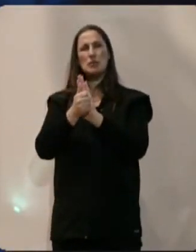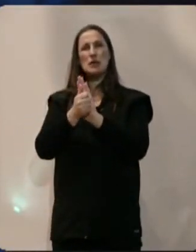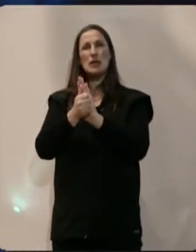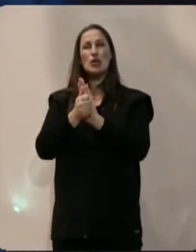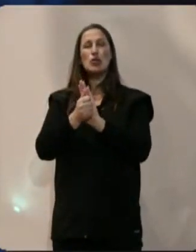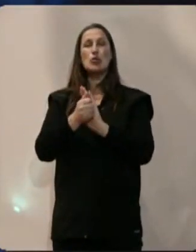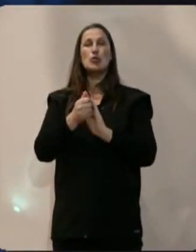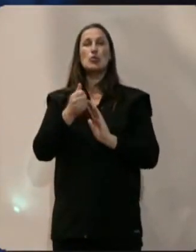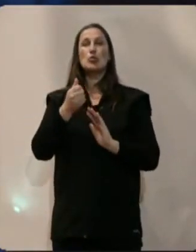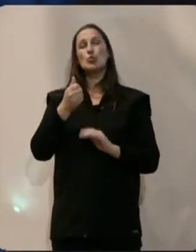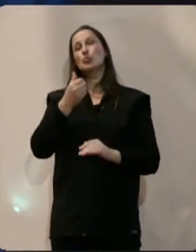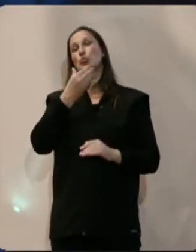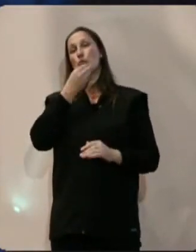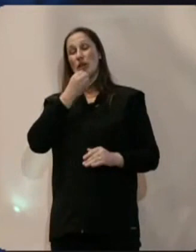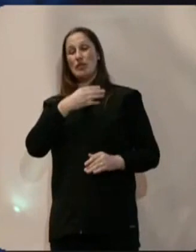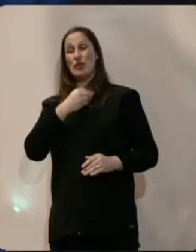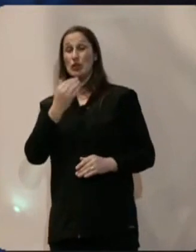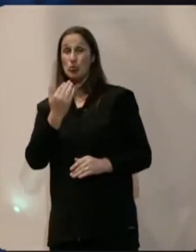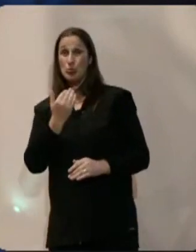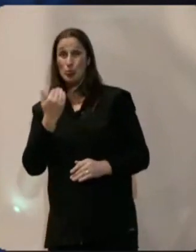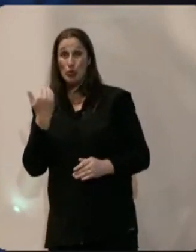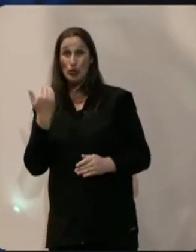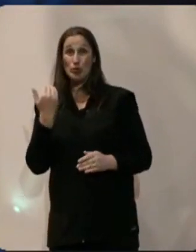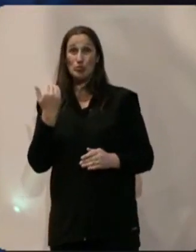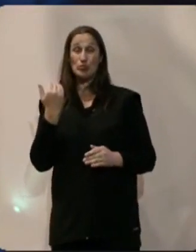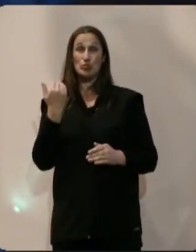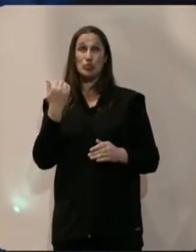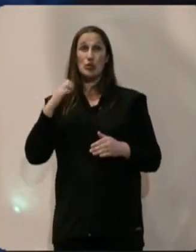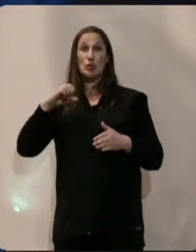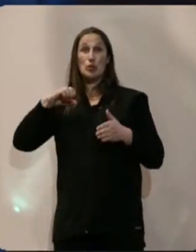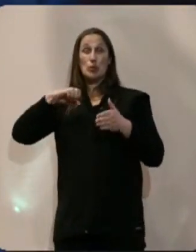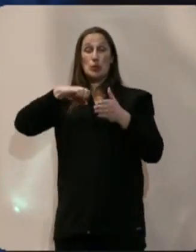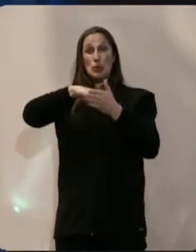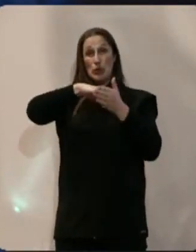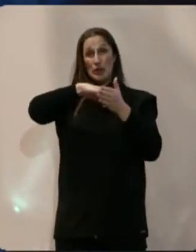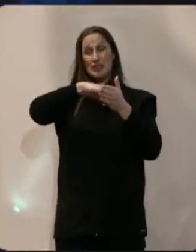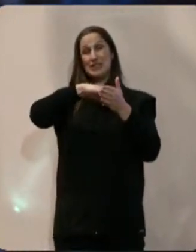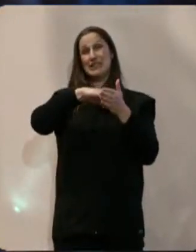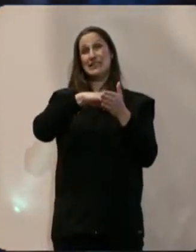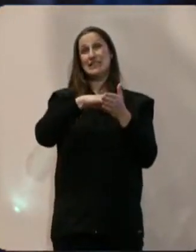tinha perdido um filho, num acidente muito